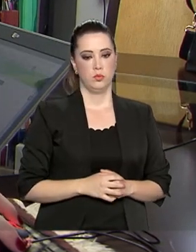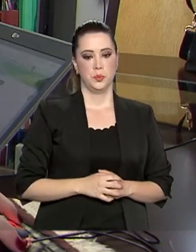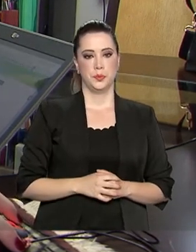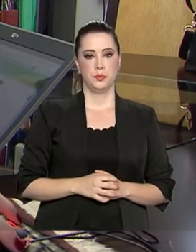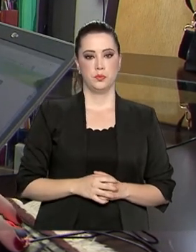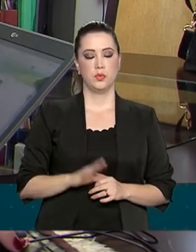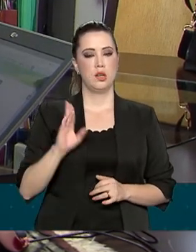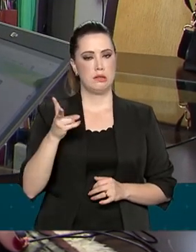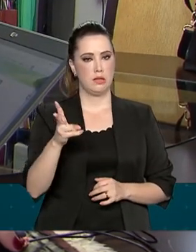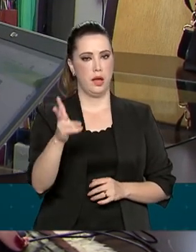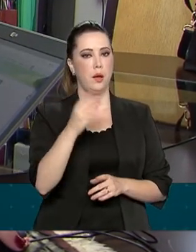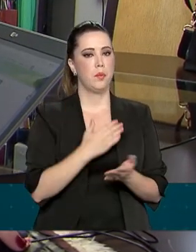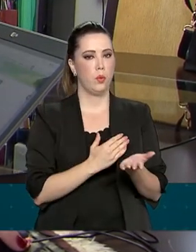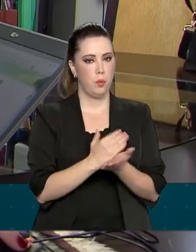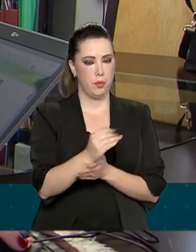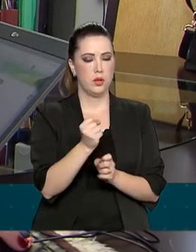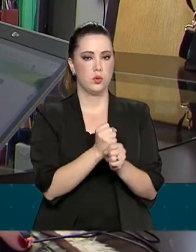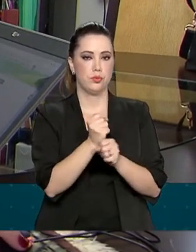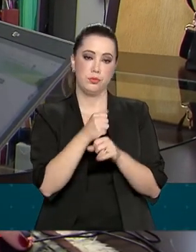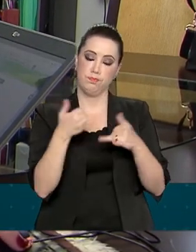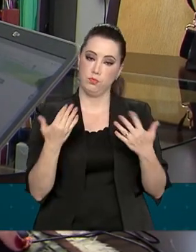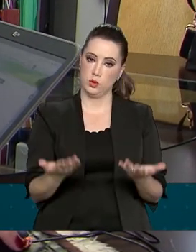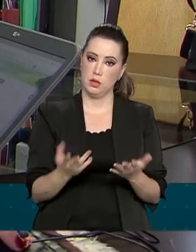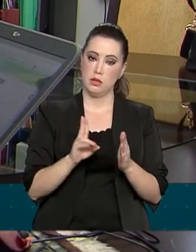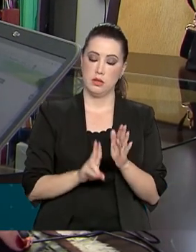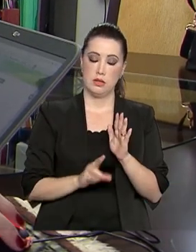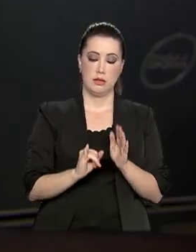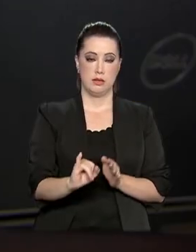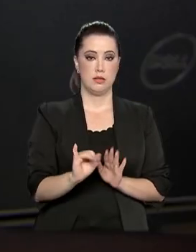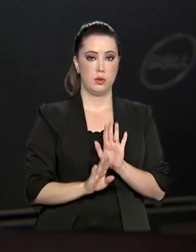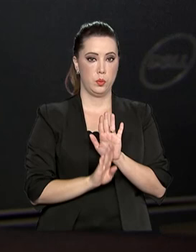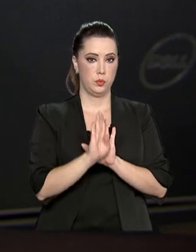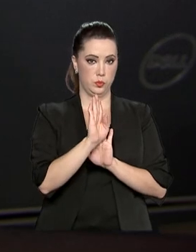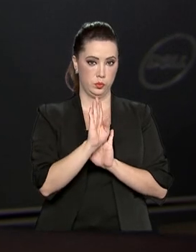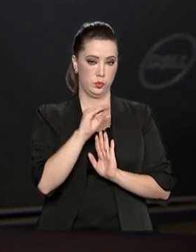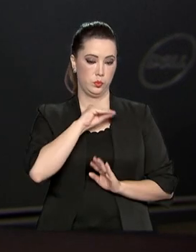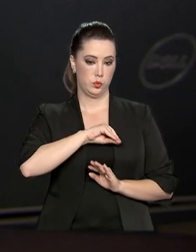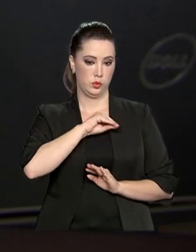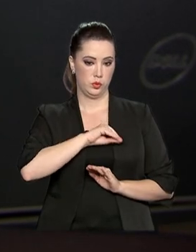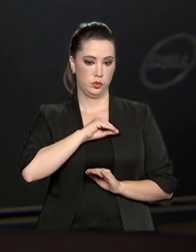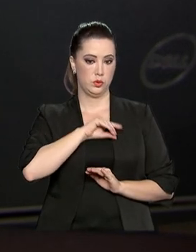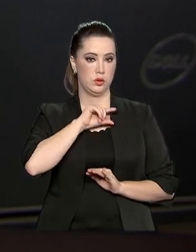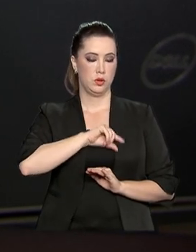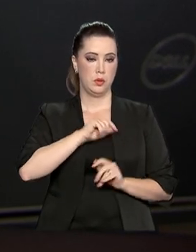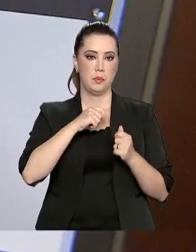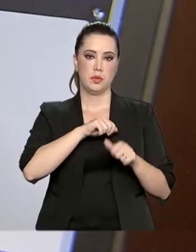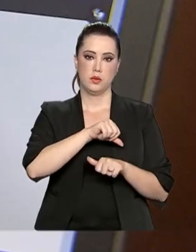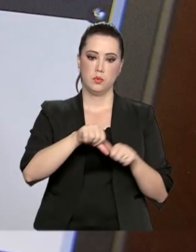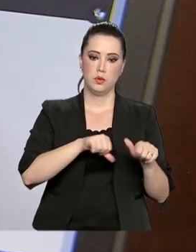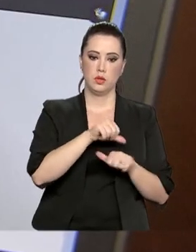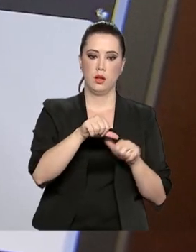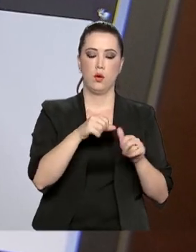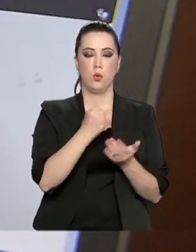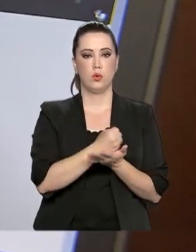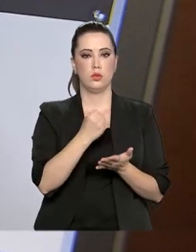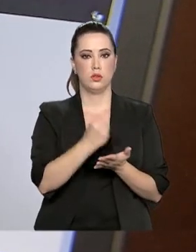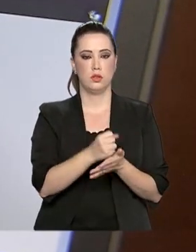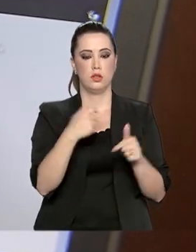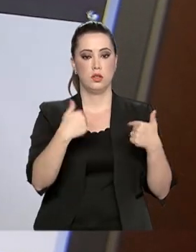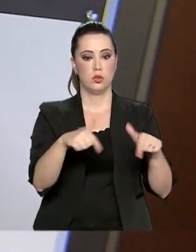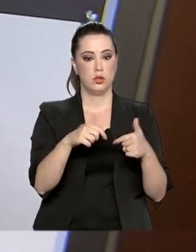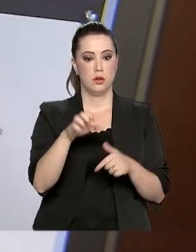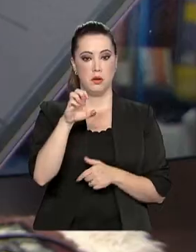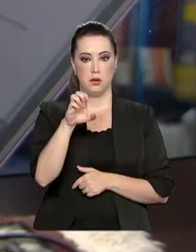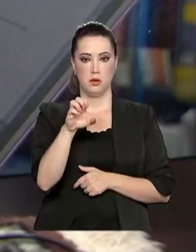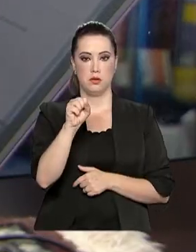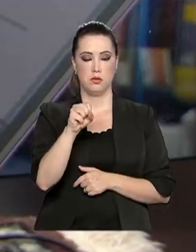Todo início de ano é assim. Se o salário mínimo aumenta, a Eliane tem que alterar o contrato de trabalho da empregada doméstica no E